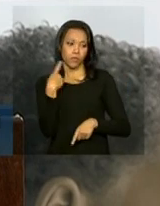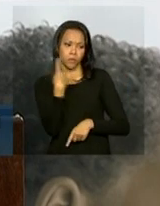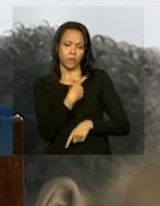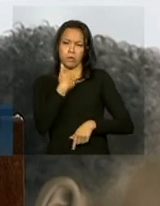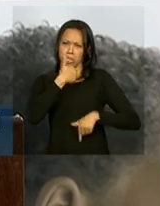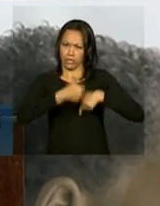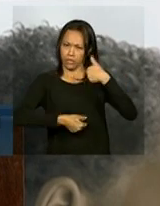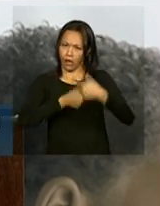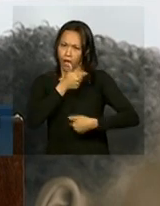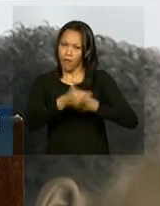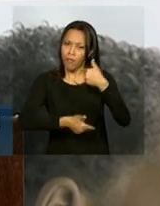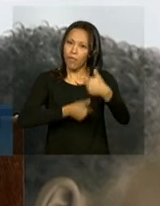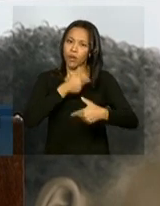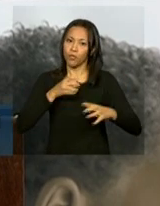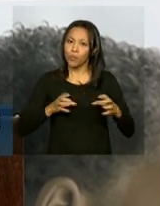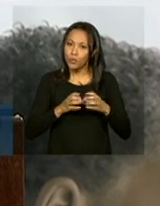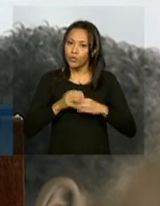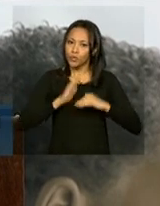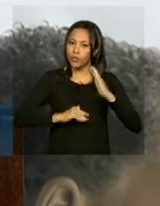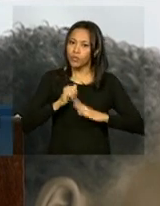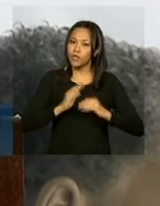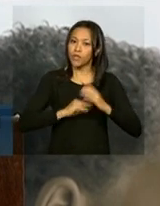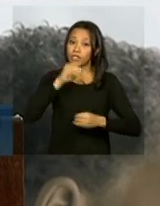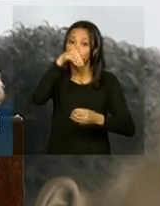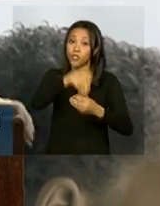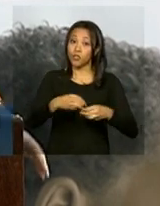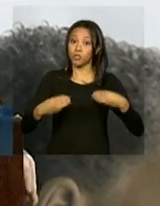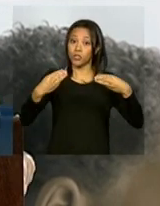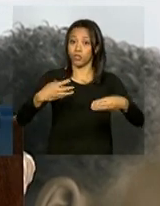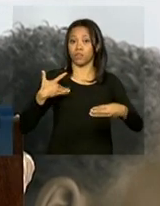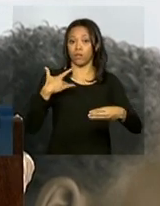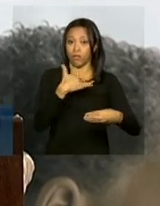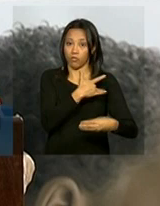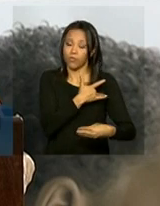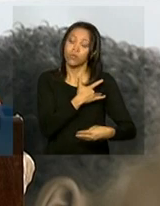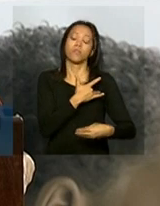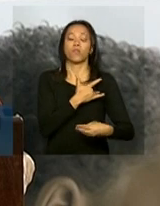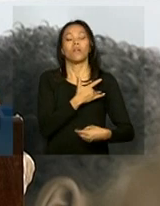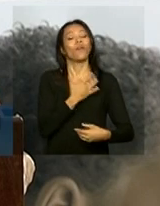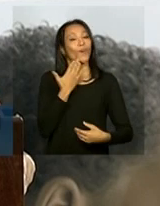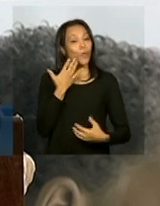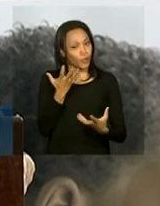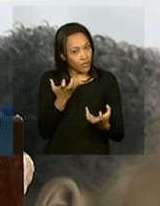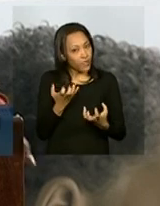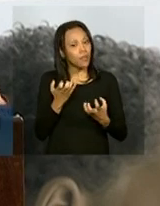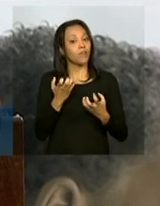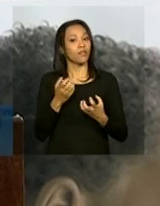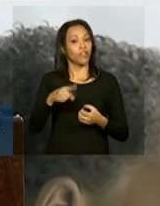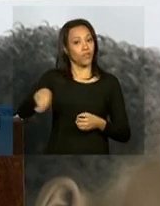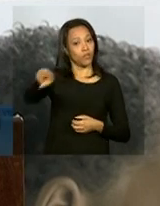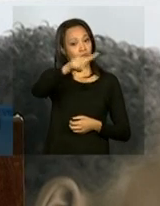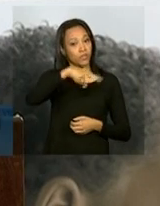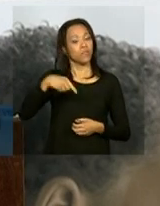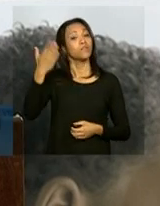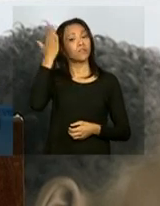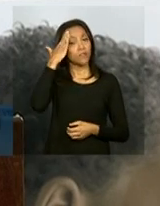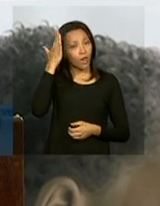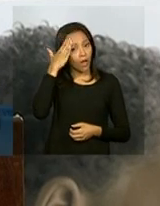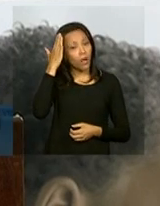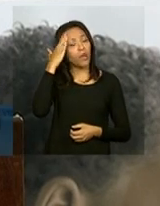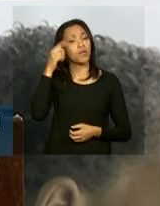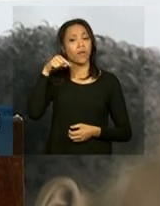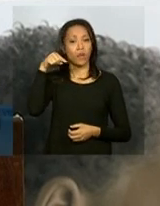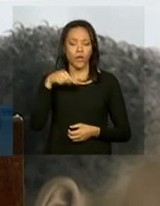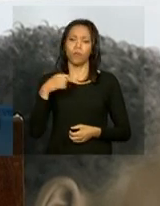da equipe do Ministério da Saúde, e eu queria que todos soubessem aqui o quanto foi